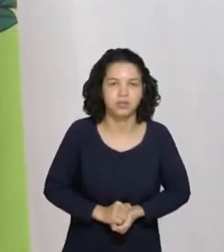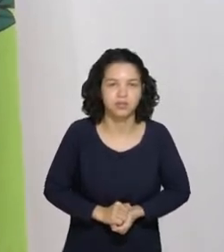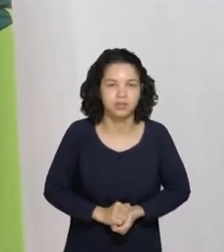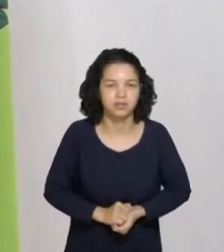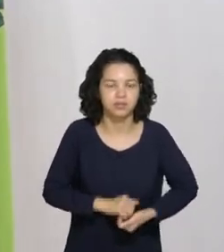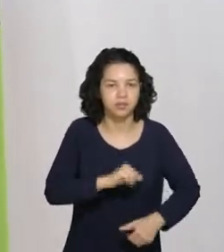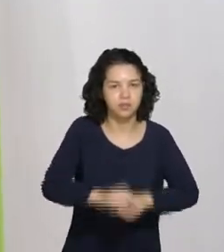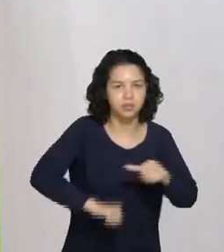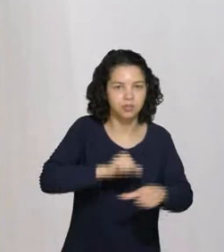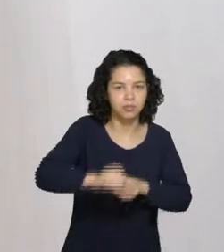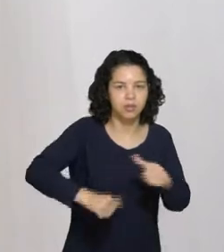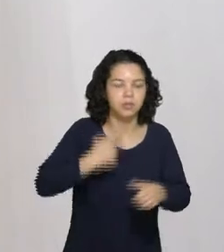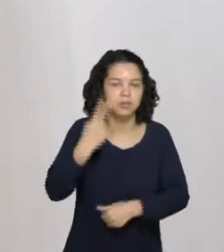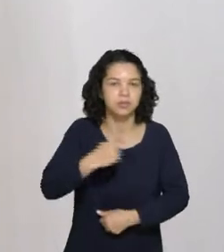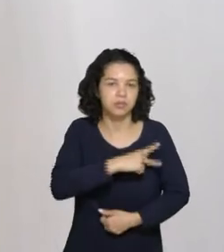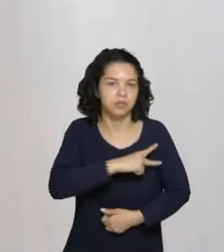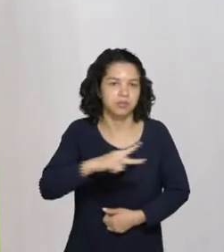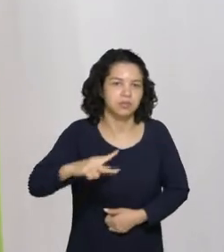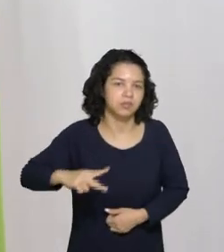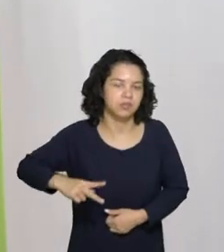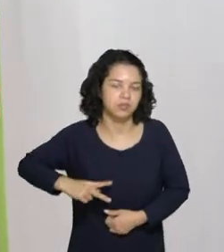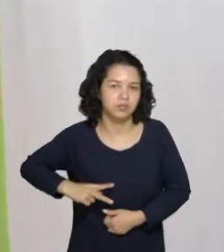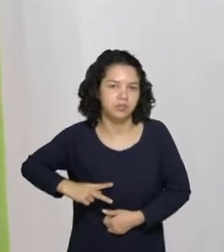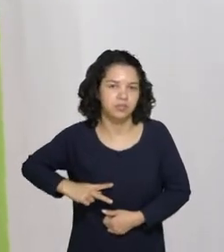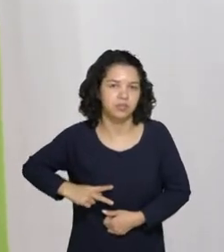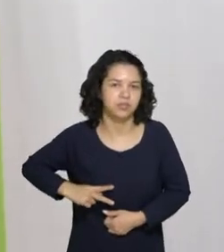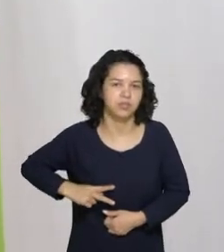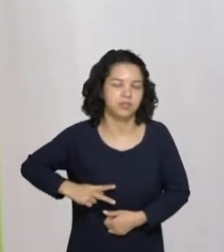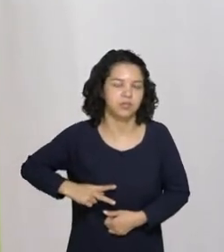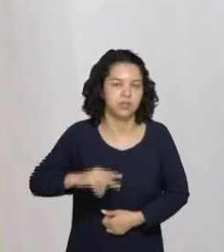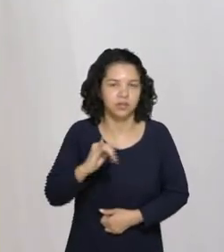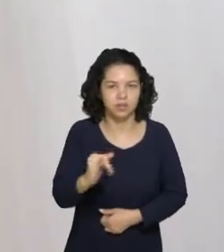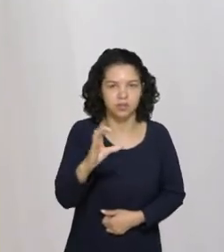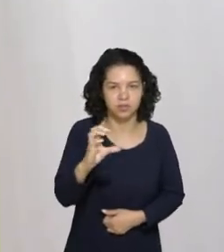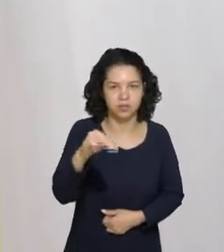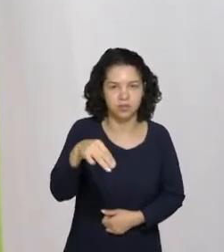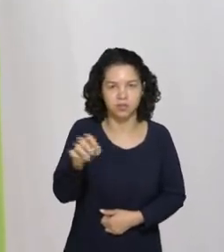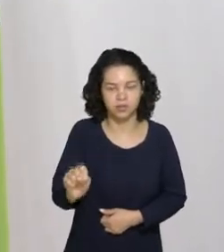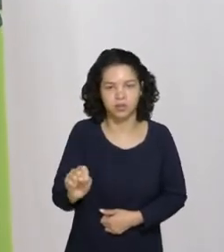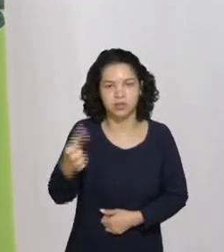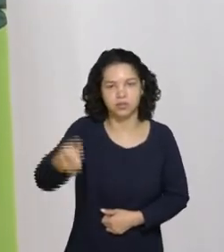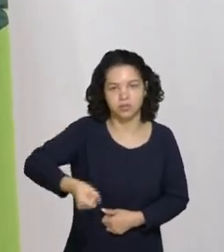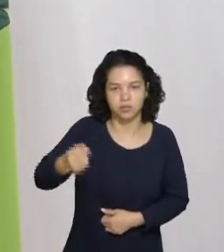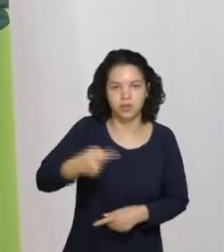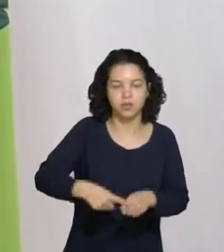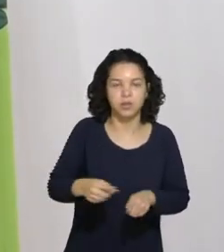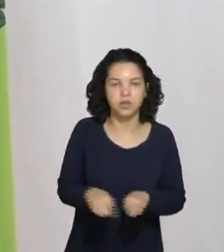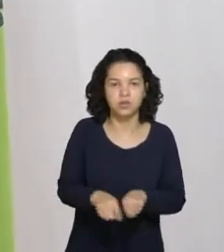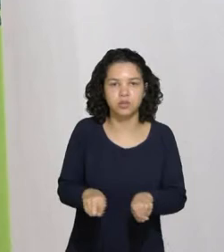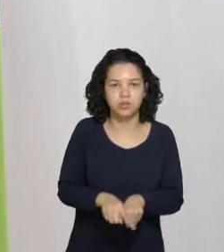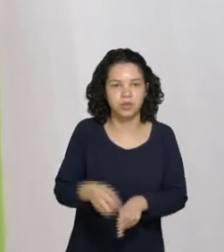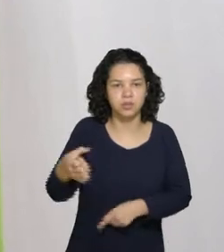mudaram a política pública de ICMS do leite, porque o leite ia baixar, e